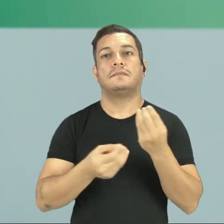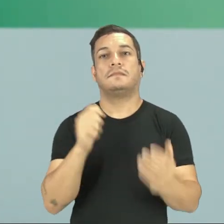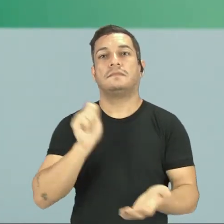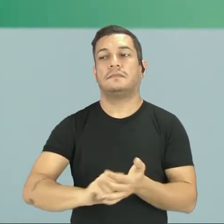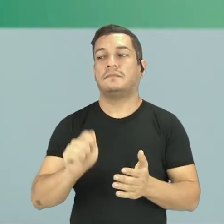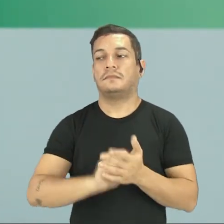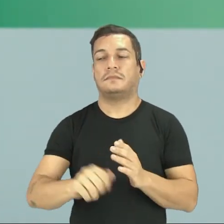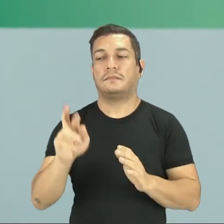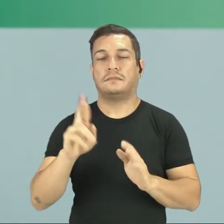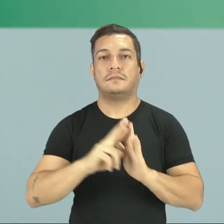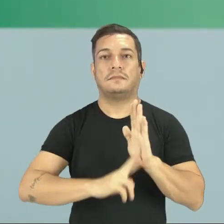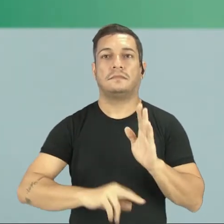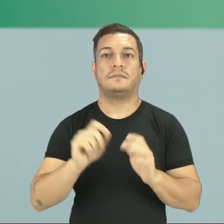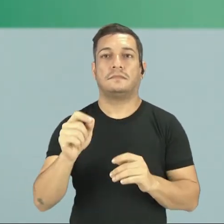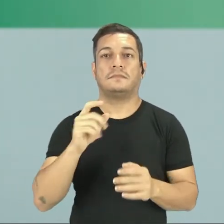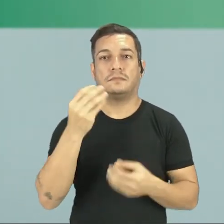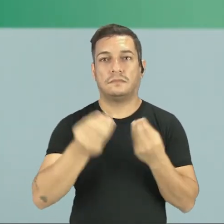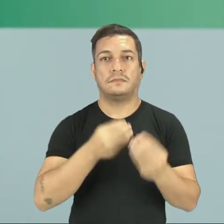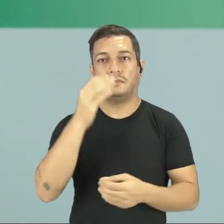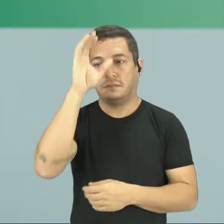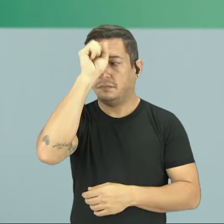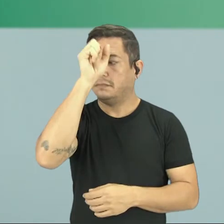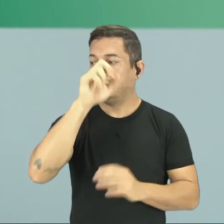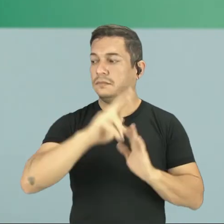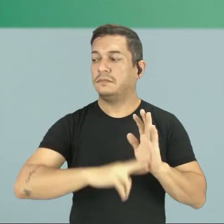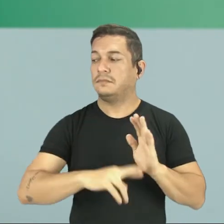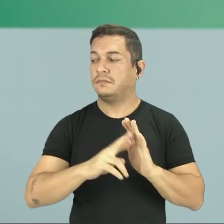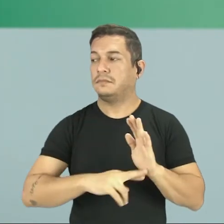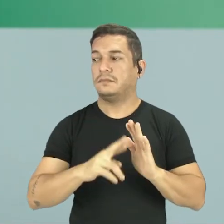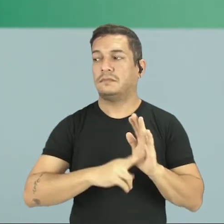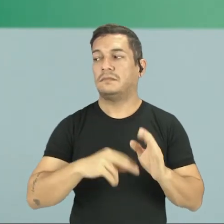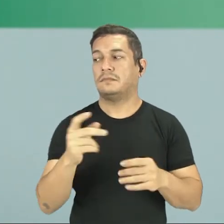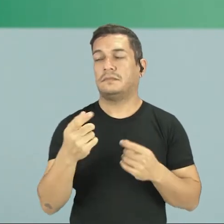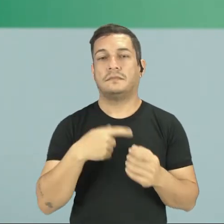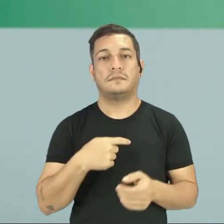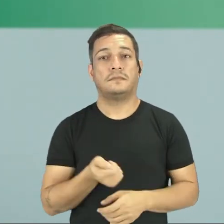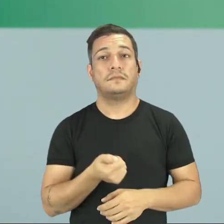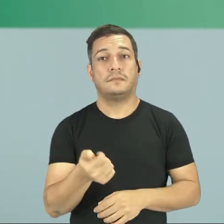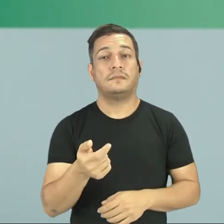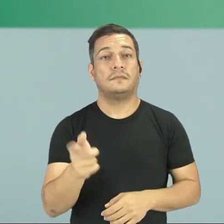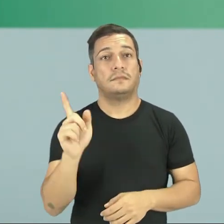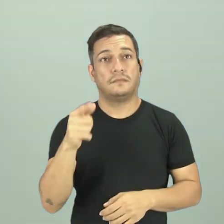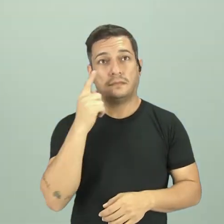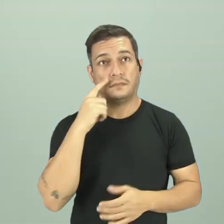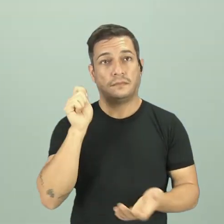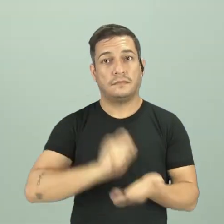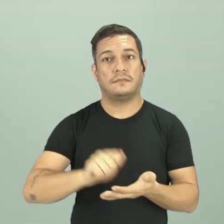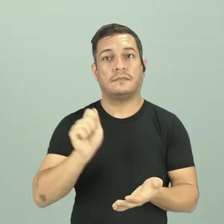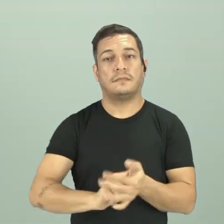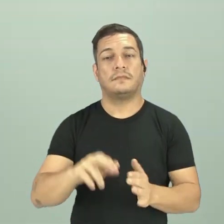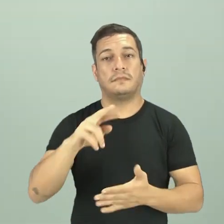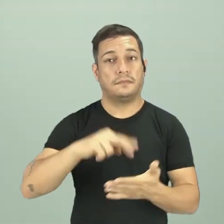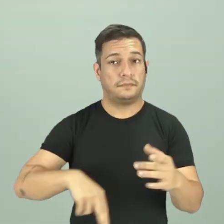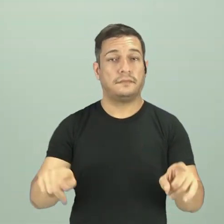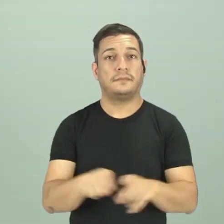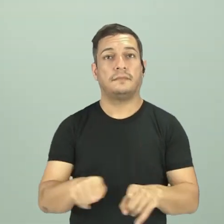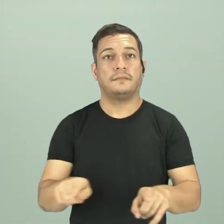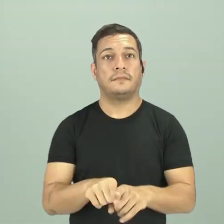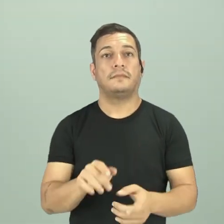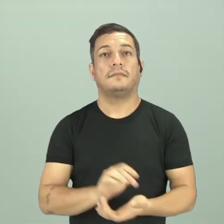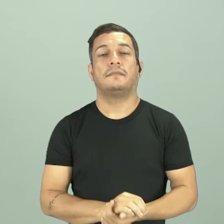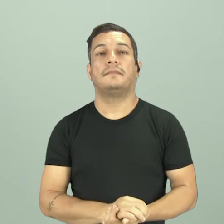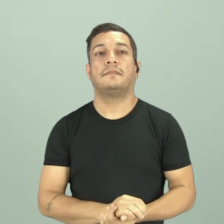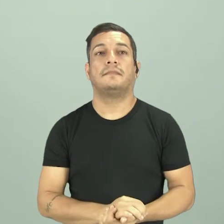escreve uma redação? Como é que eu aprendo esse conteúdo teórico, essas dicas, né? Gente, escrevendo e lendo, tá? Eu sempre falo para os meus